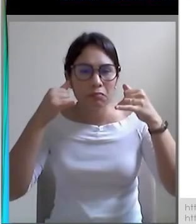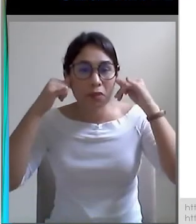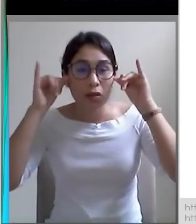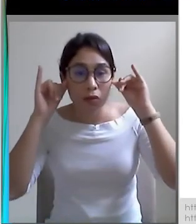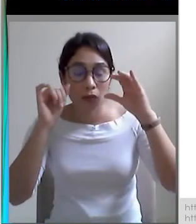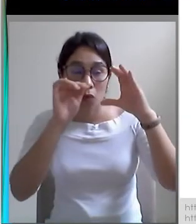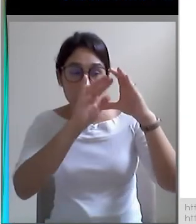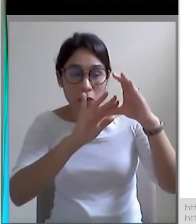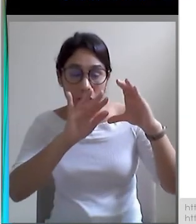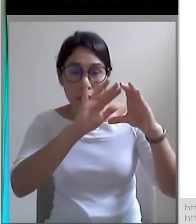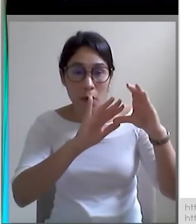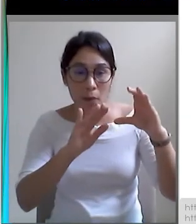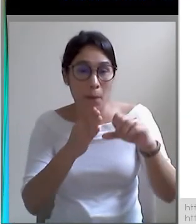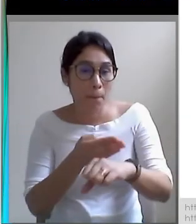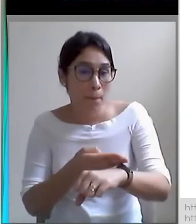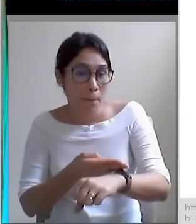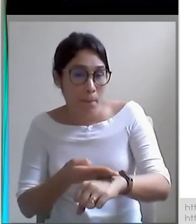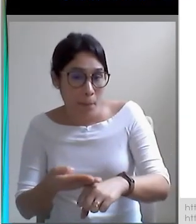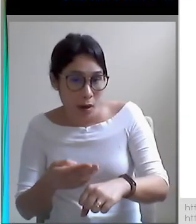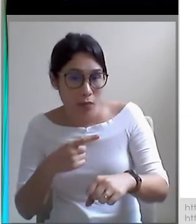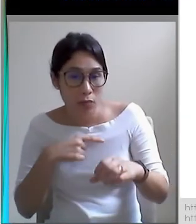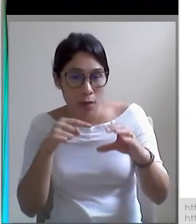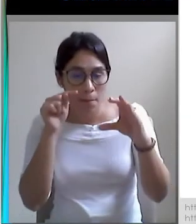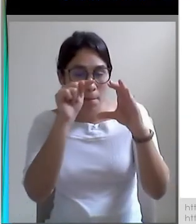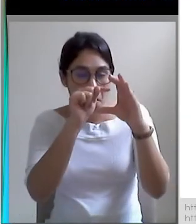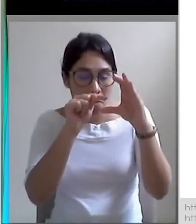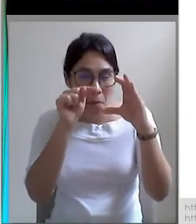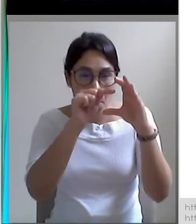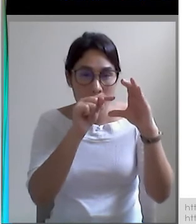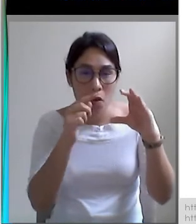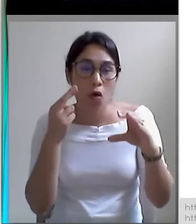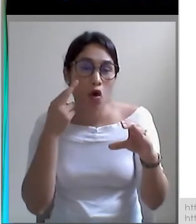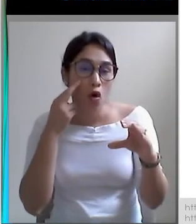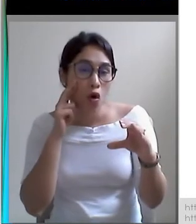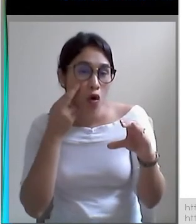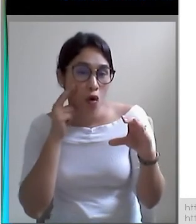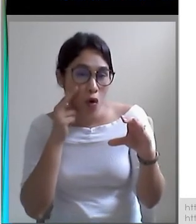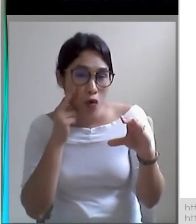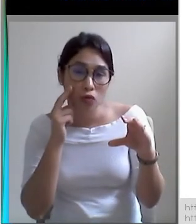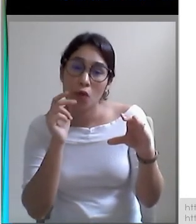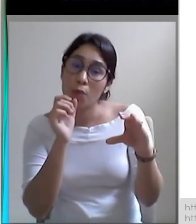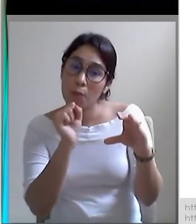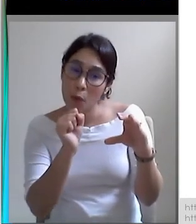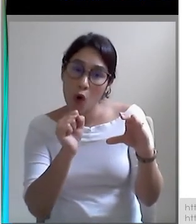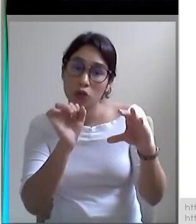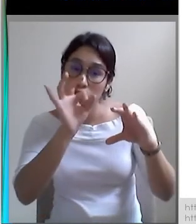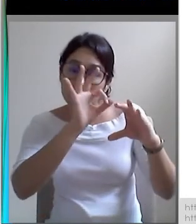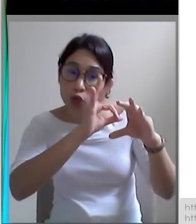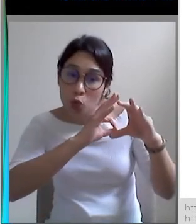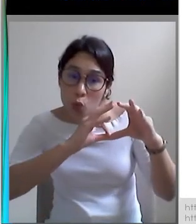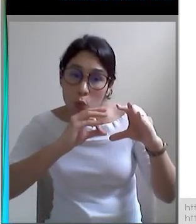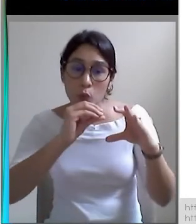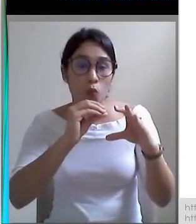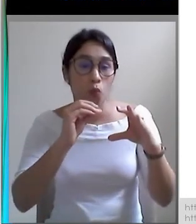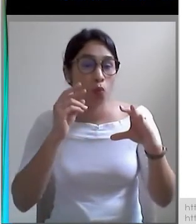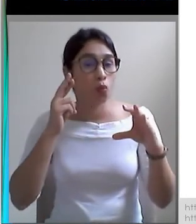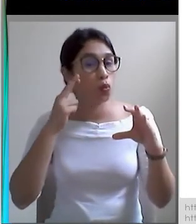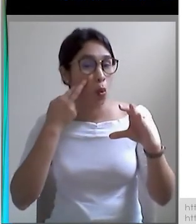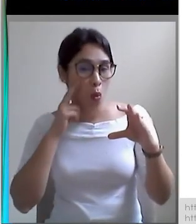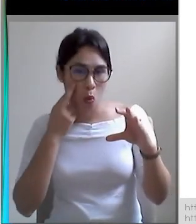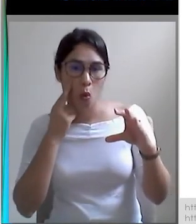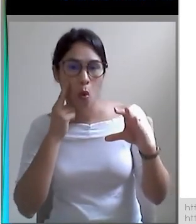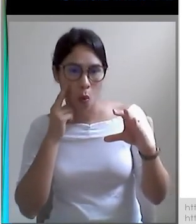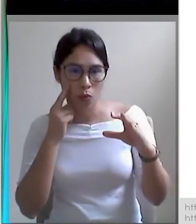Em bovinos, o citoplasma é branco, com presença de inúmeros grânulos rosáceos, que pode lhe conferir